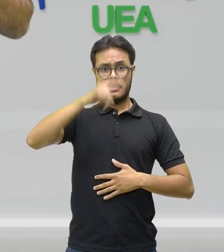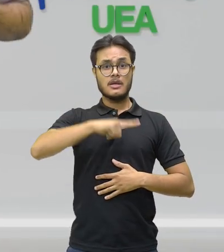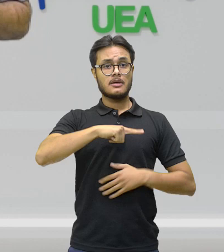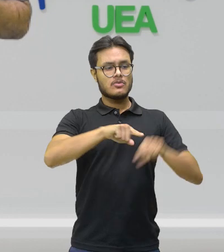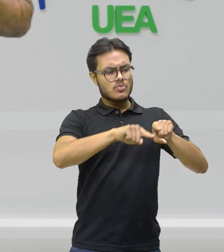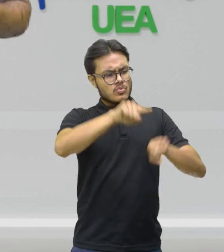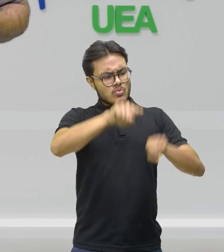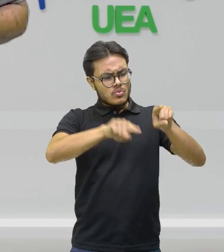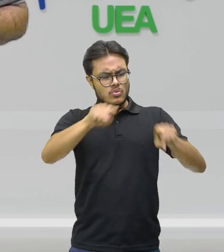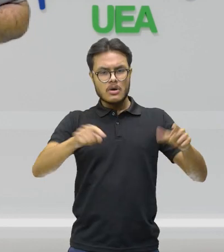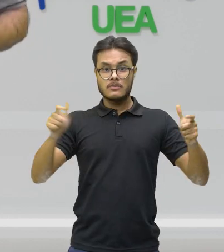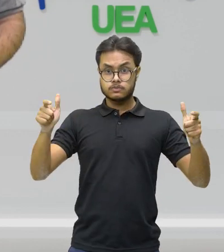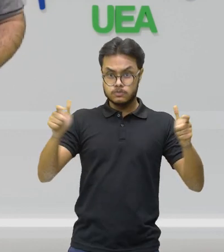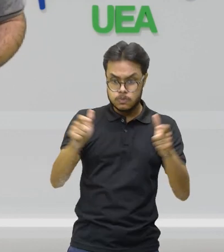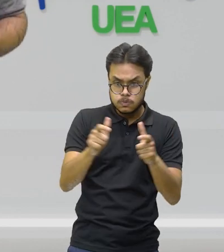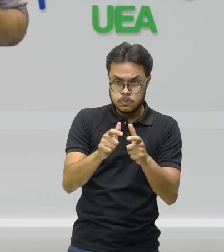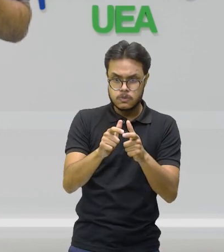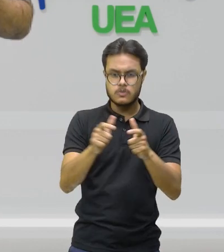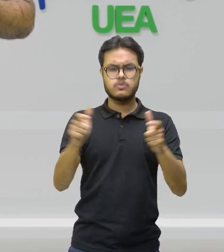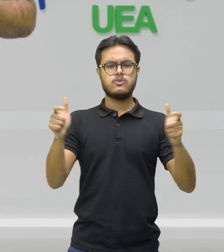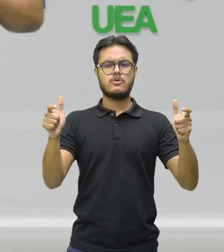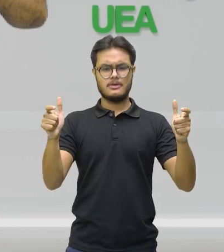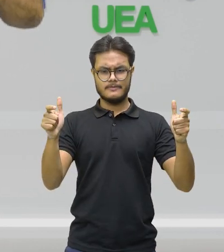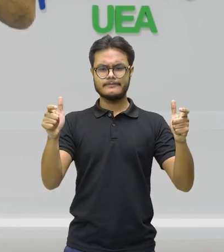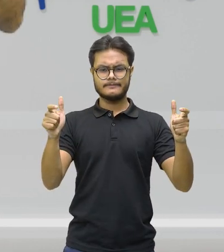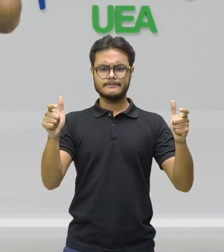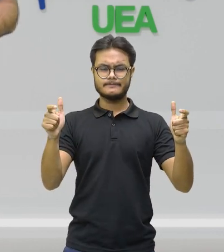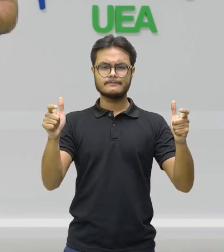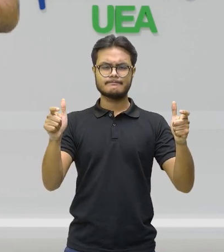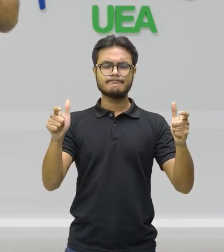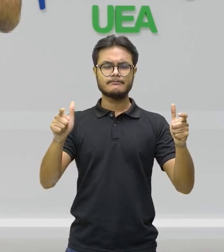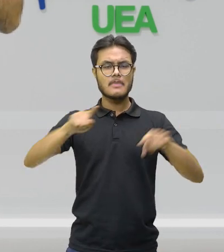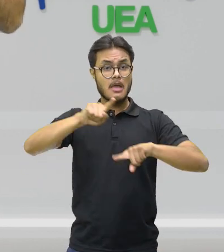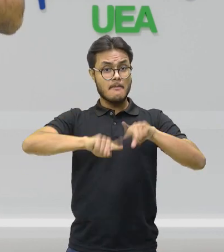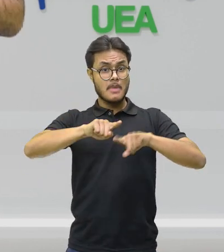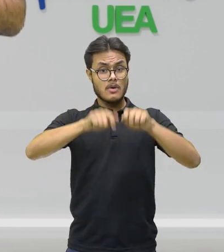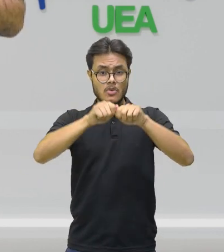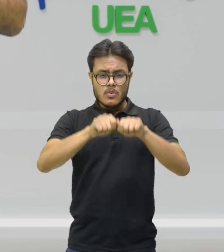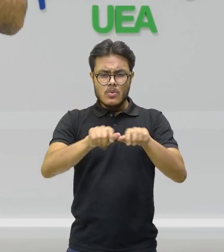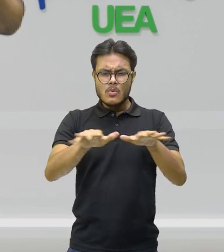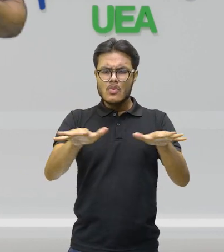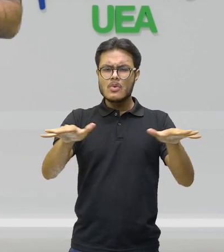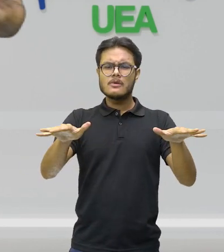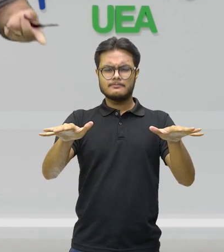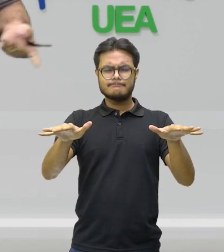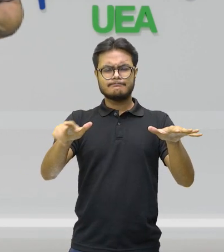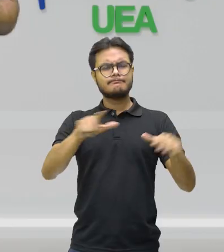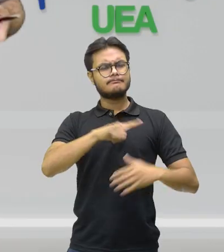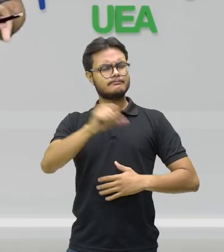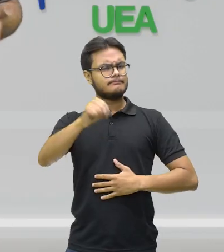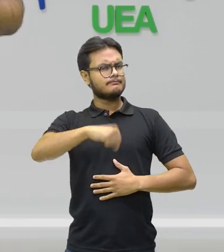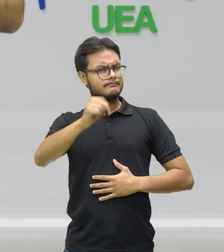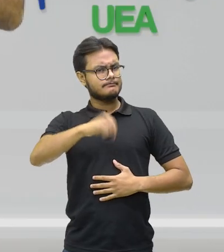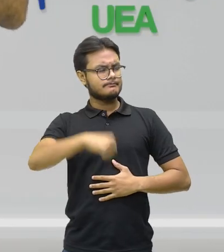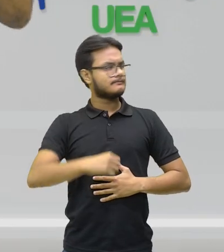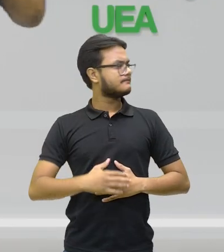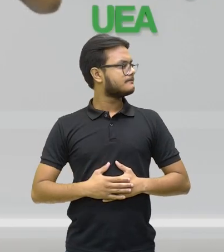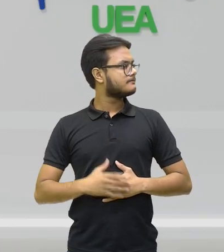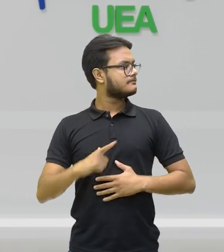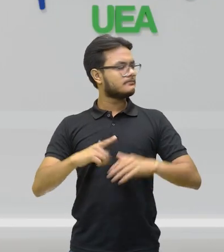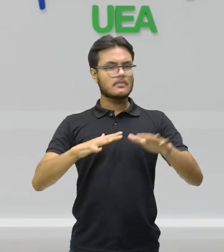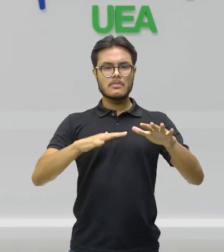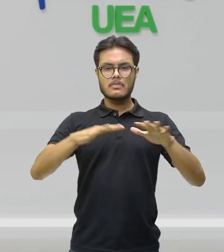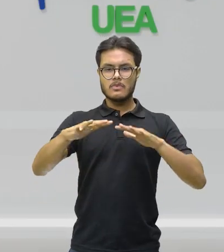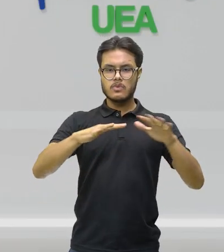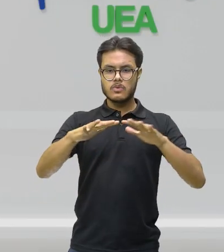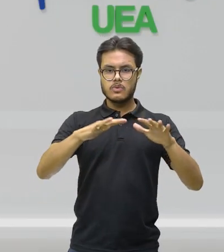de pressão e descompressão no meio atmosférico, é uma onda que só se propaga em meios de materiais, é uma onda, por isso é uma onda mecânica, não esquece isso, é uma onda que